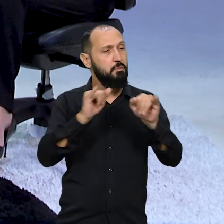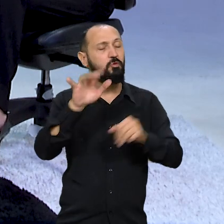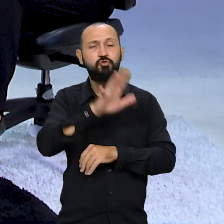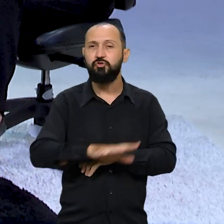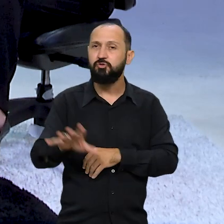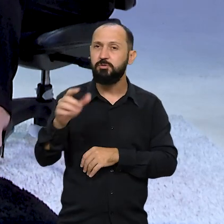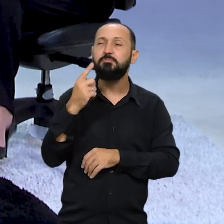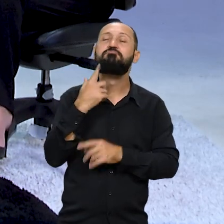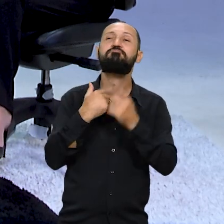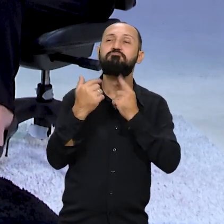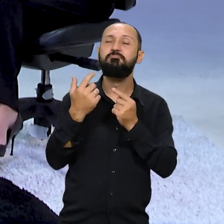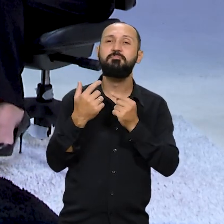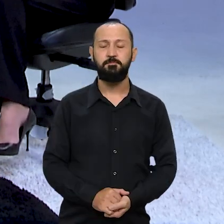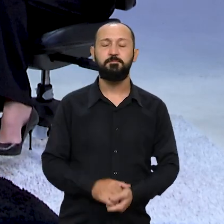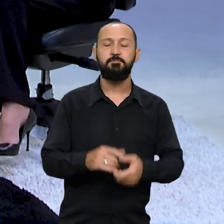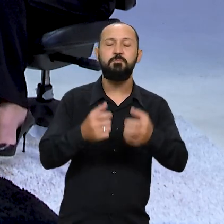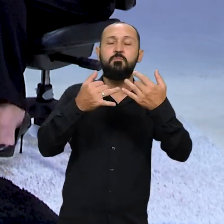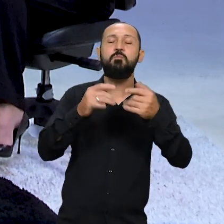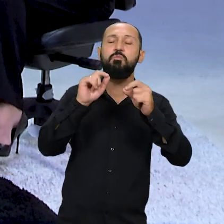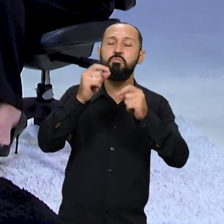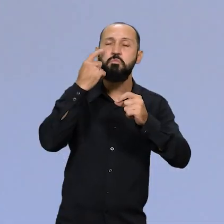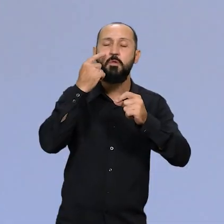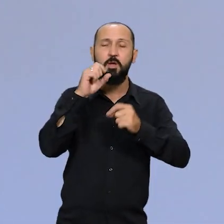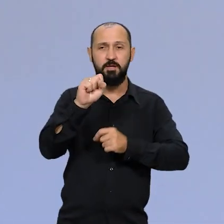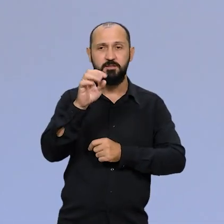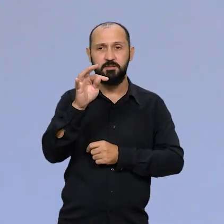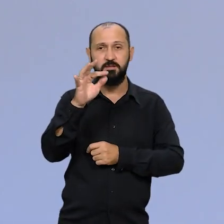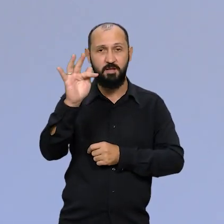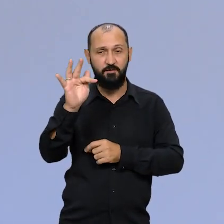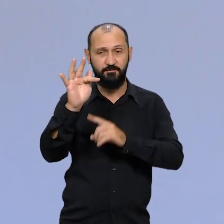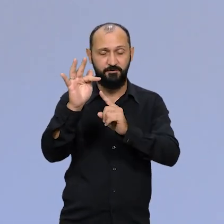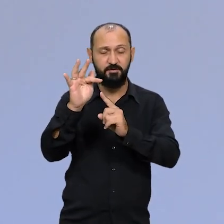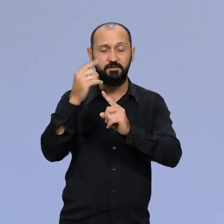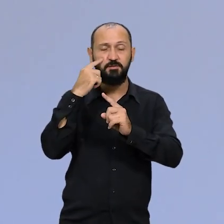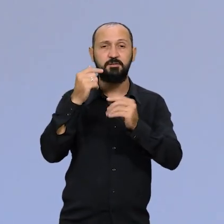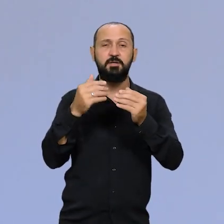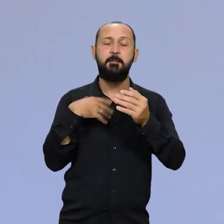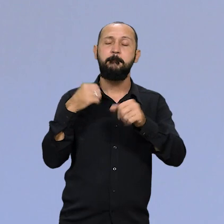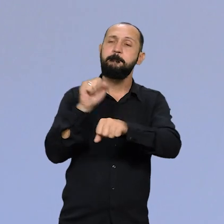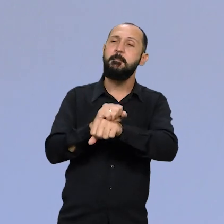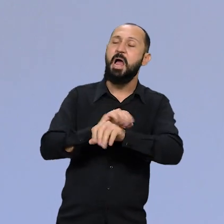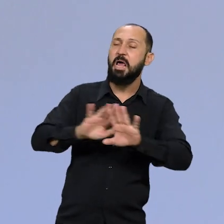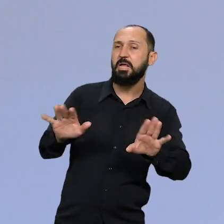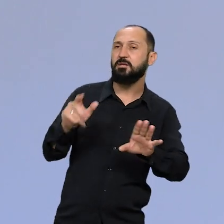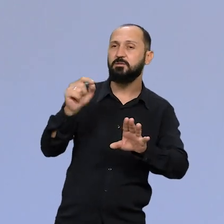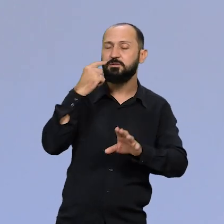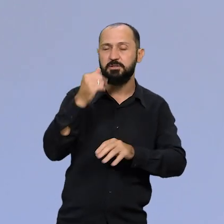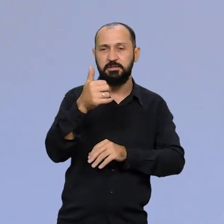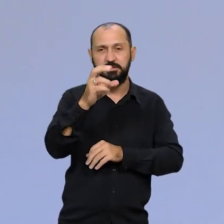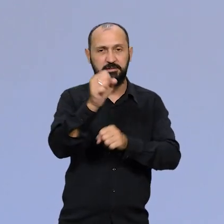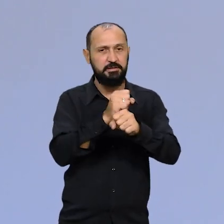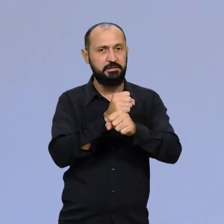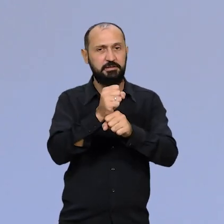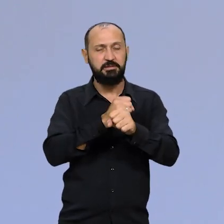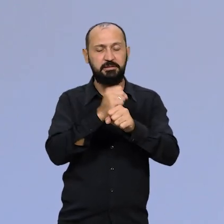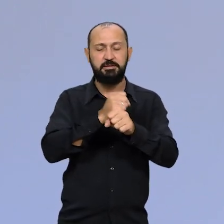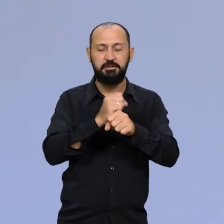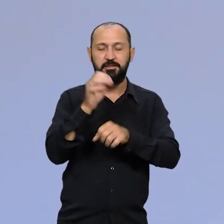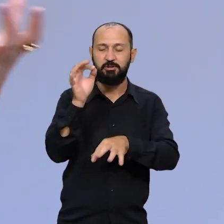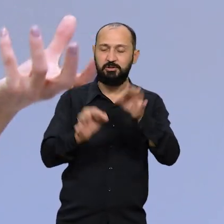formal de repercussão geral. Ele teve uma repercussão midiática. Ele teve uma repercussão midiática, sim, midiática, política, jurídica, porque veio sendo